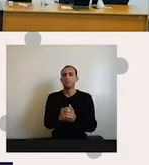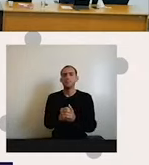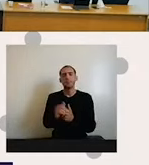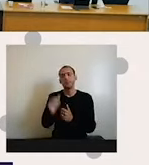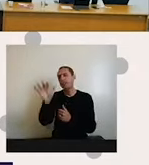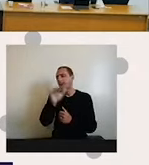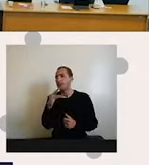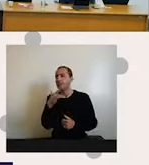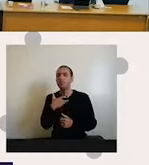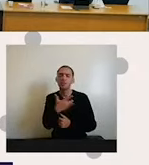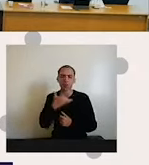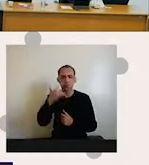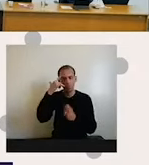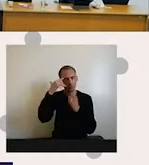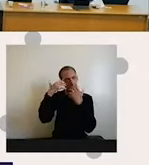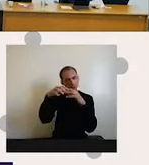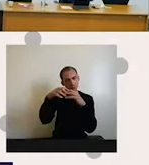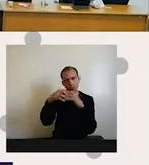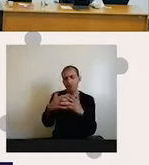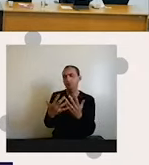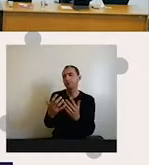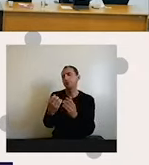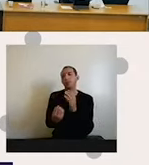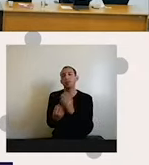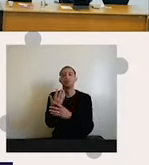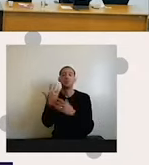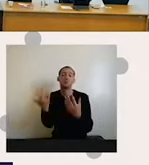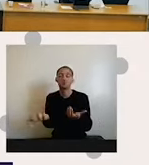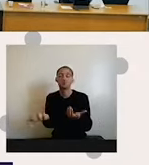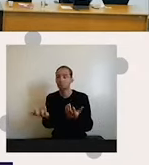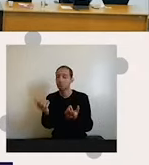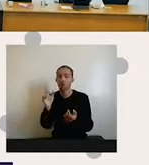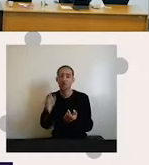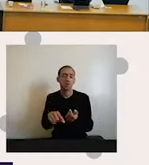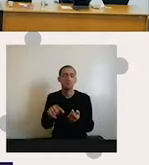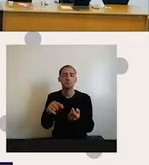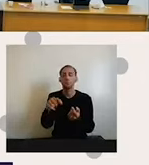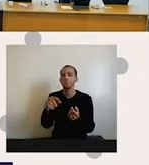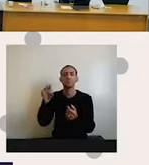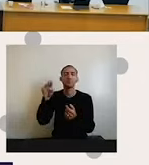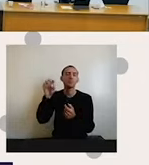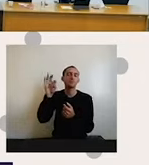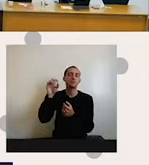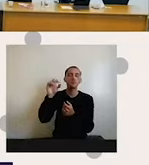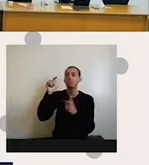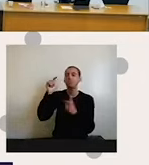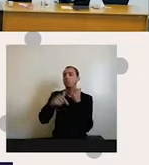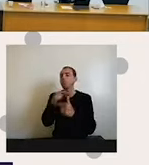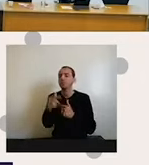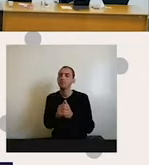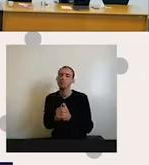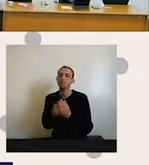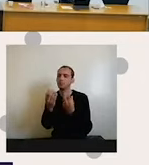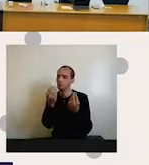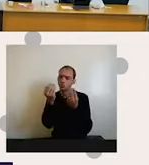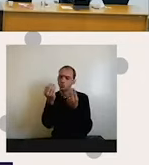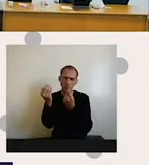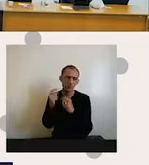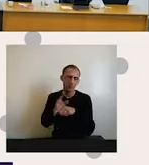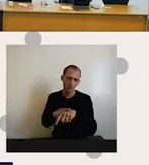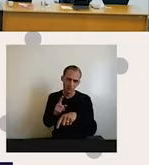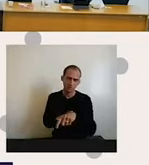Há uma autonomia quanto a esses métodos de trabalho, então vocês viram que eu tenho muito mais tempo para realizar, né, do que o perito do INSS, por exemplo, mas eu não